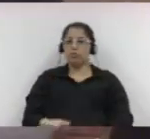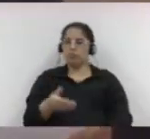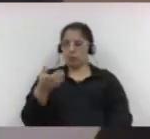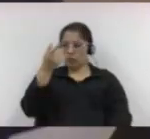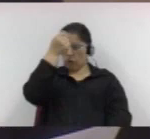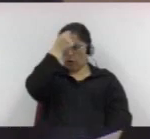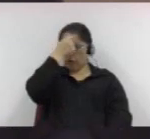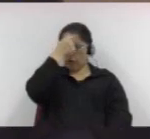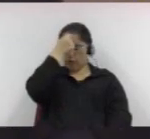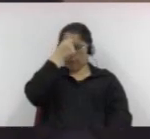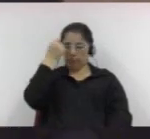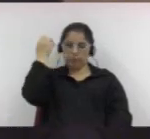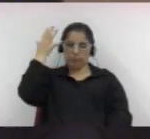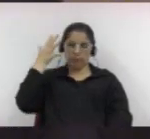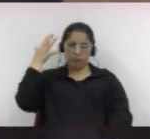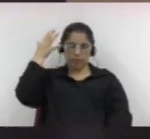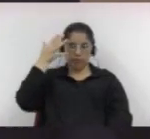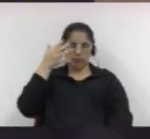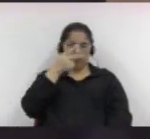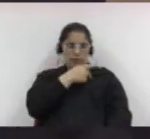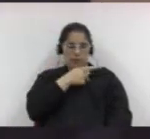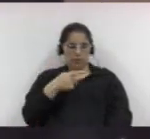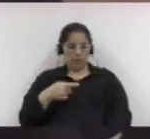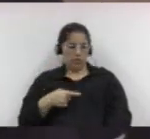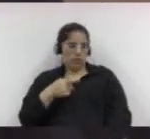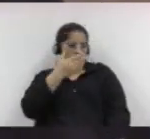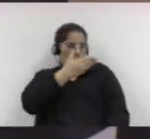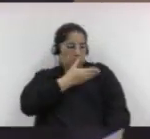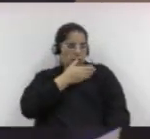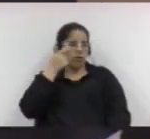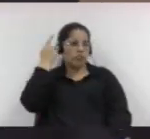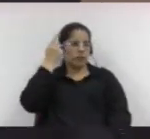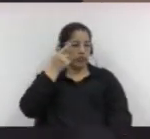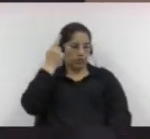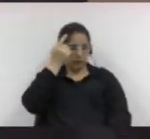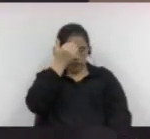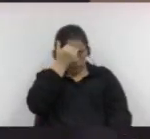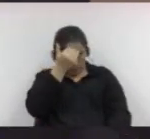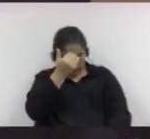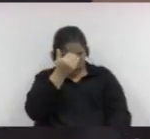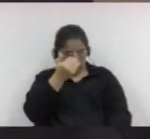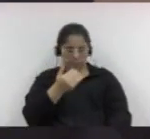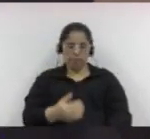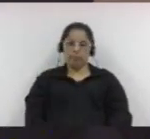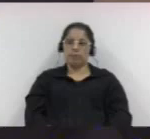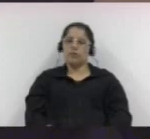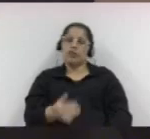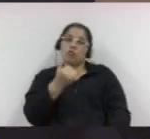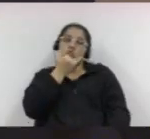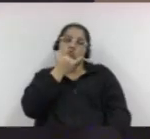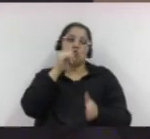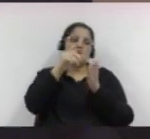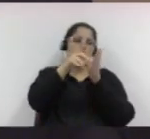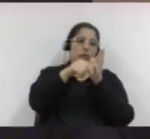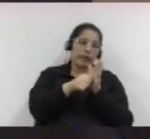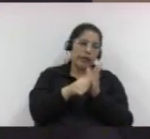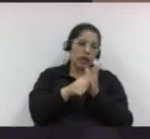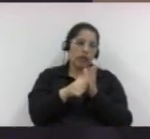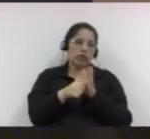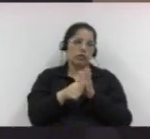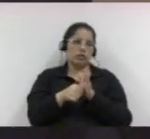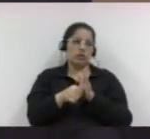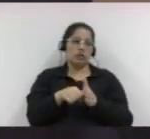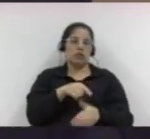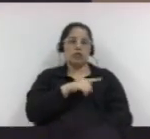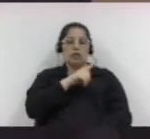de Freitas. Senhor presidente, senhoras e senhores vereadores, obrigado pela parte. Em primeiro lugar, desculpa o atraso, eu estava num velório que foi enterrado